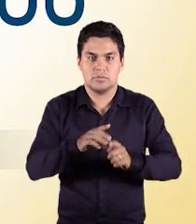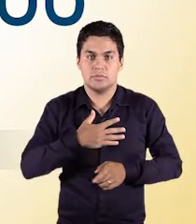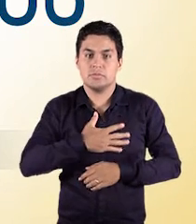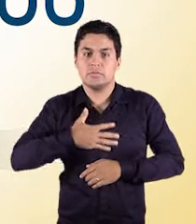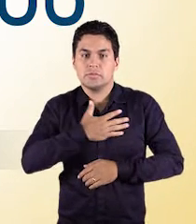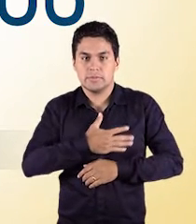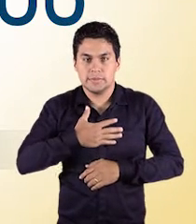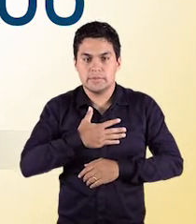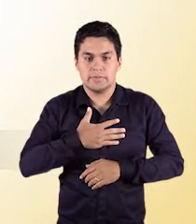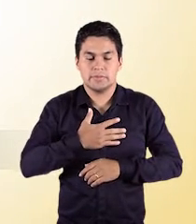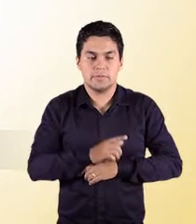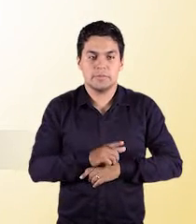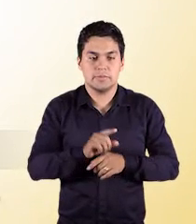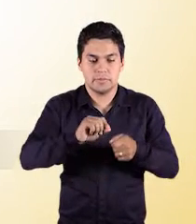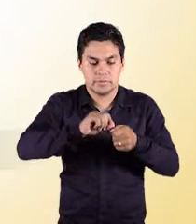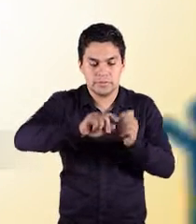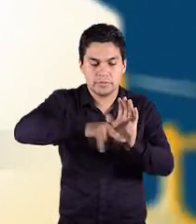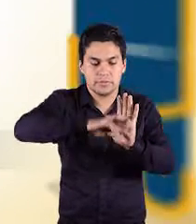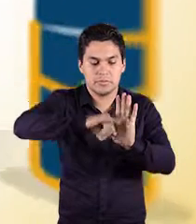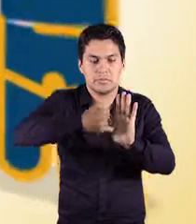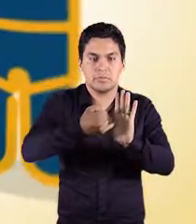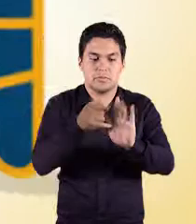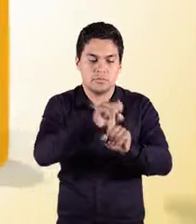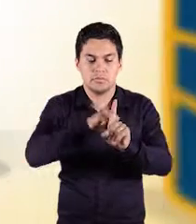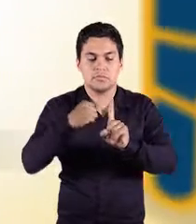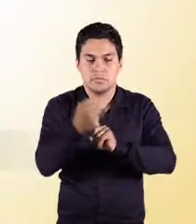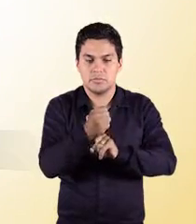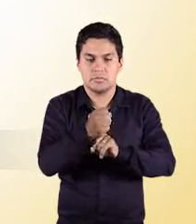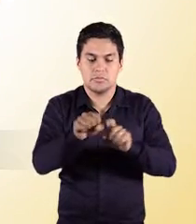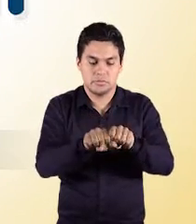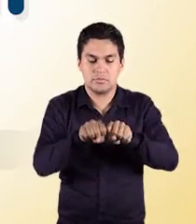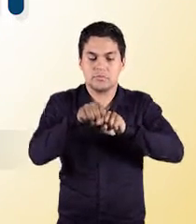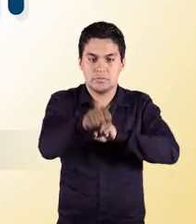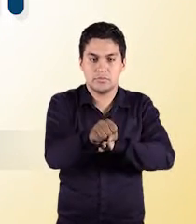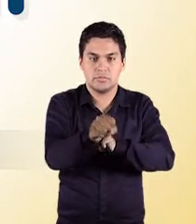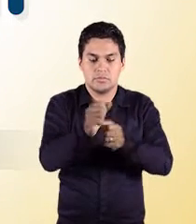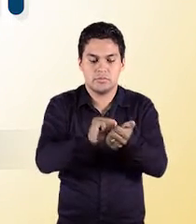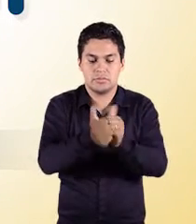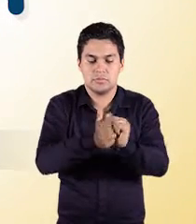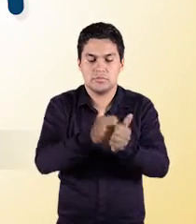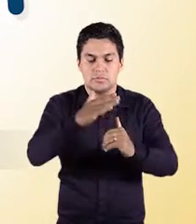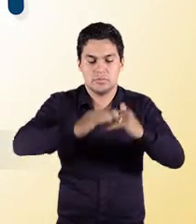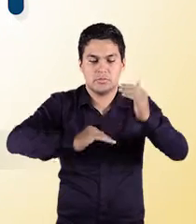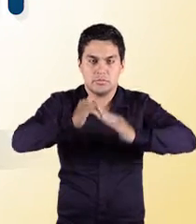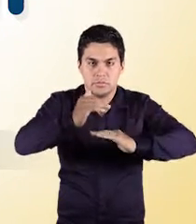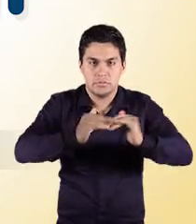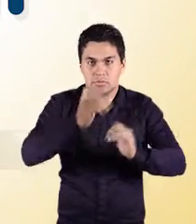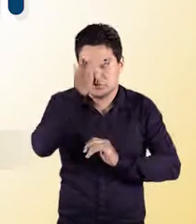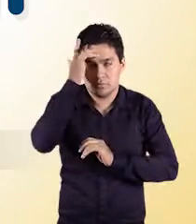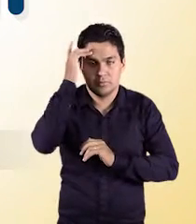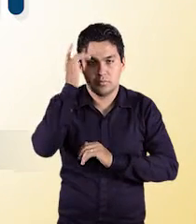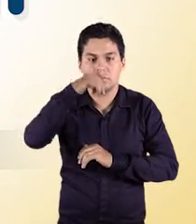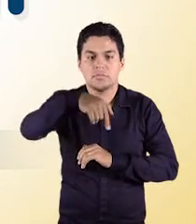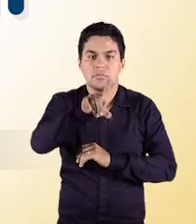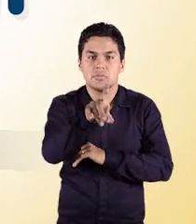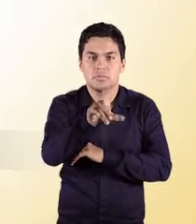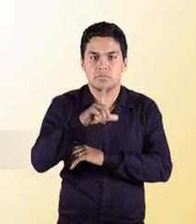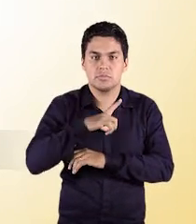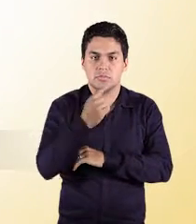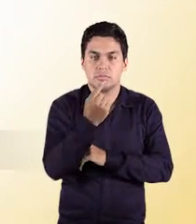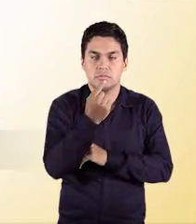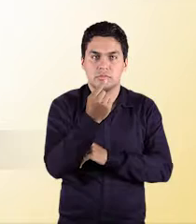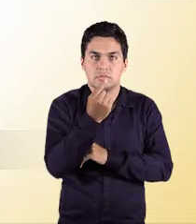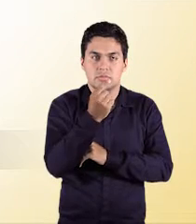para serem investidos em projetos sociais e na formação de atletas profissionais. Dourados terá um